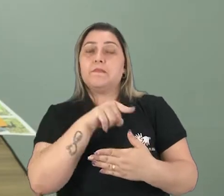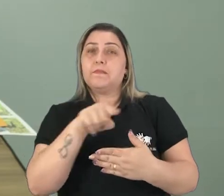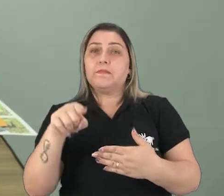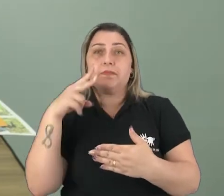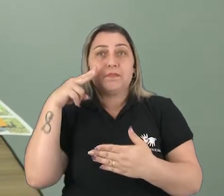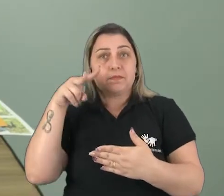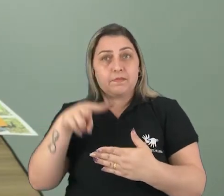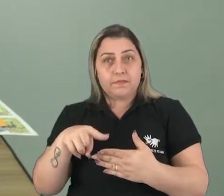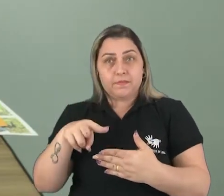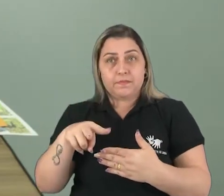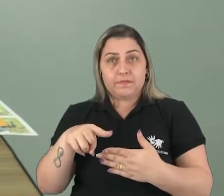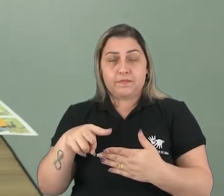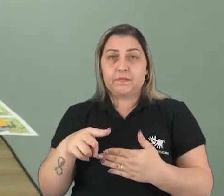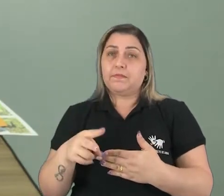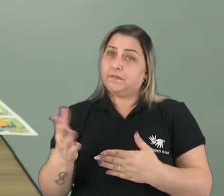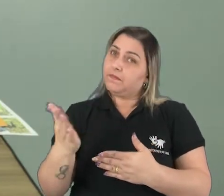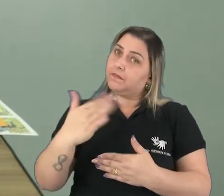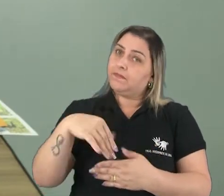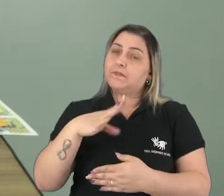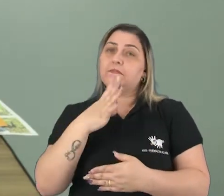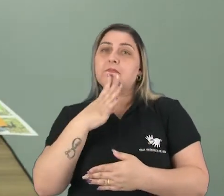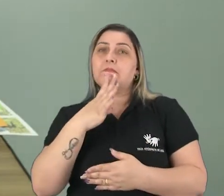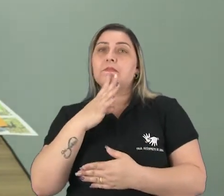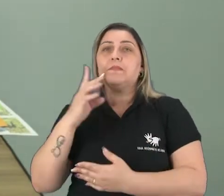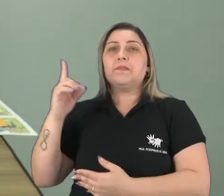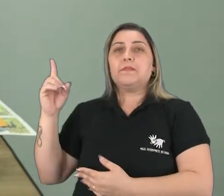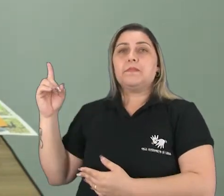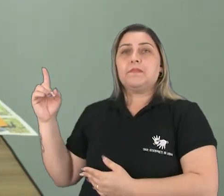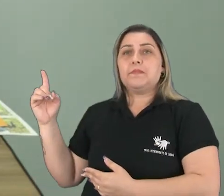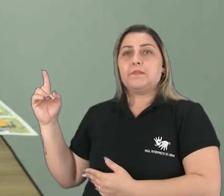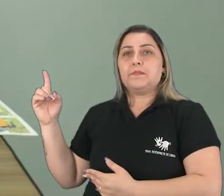plantas frutíferas. Vamos conhecer?